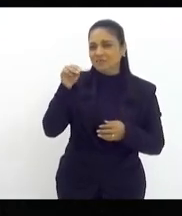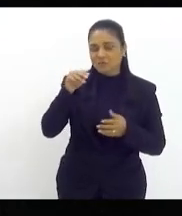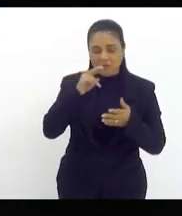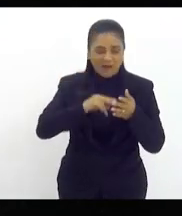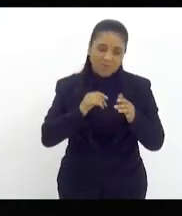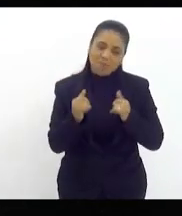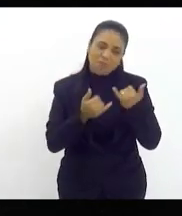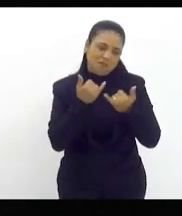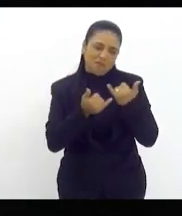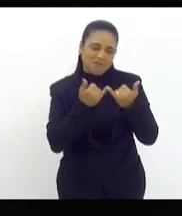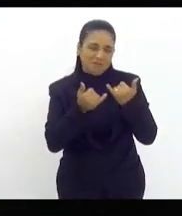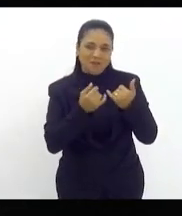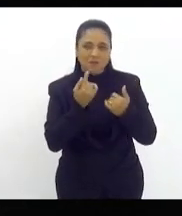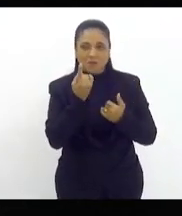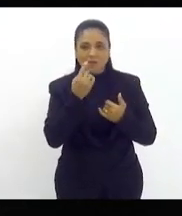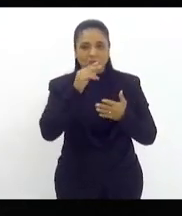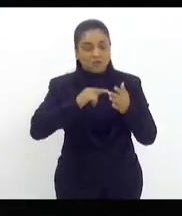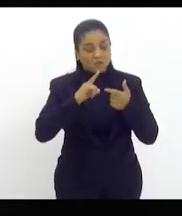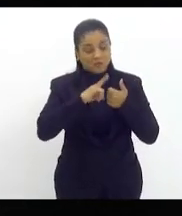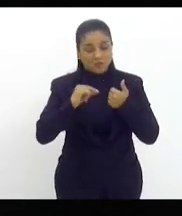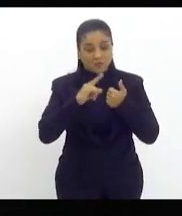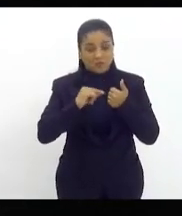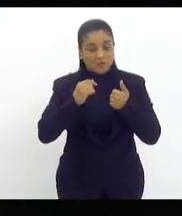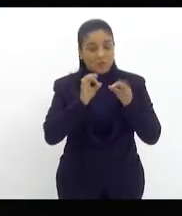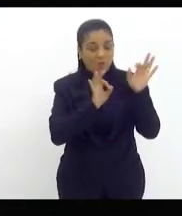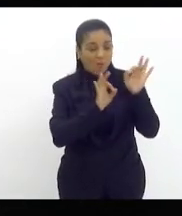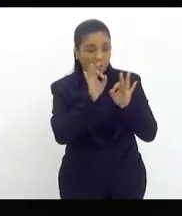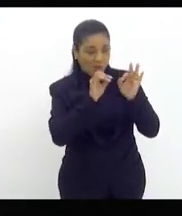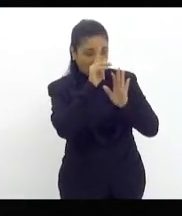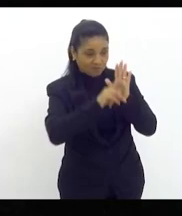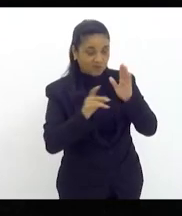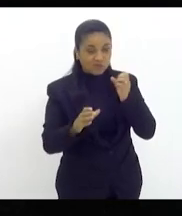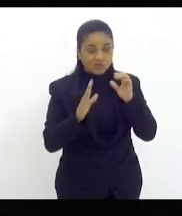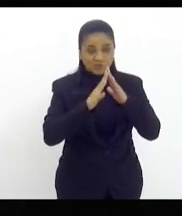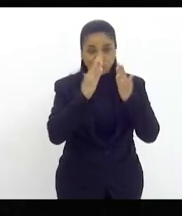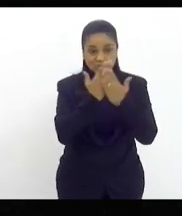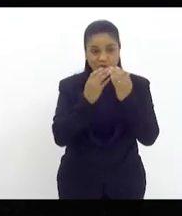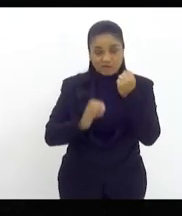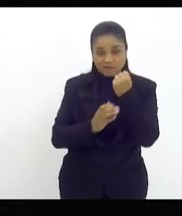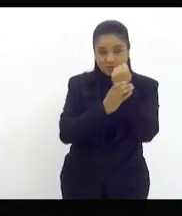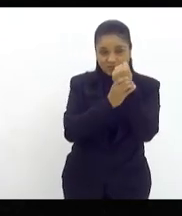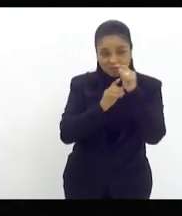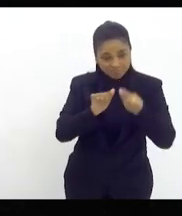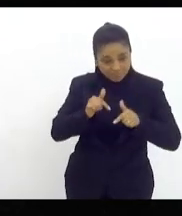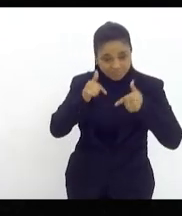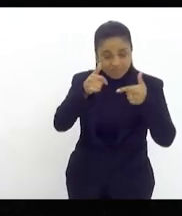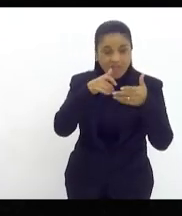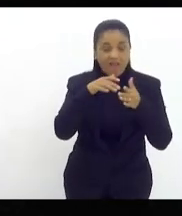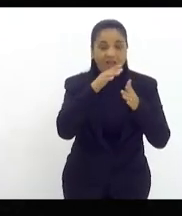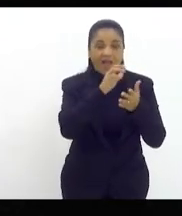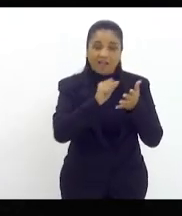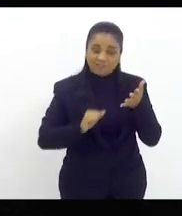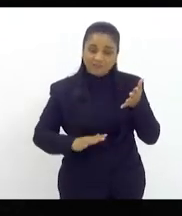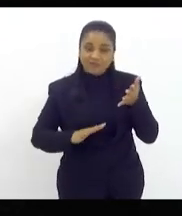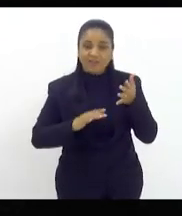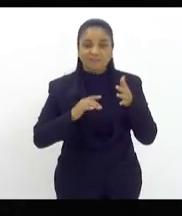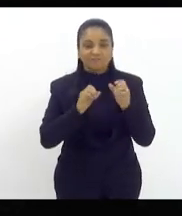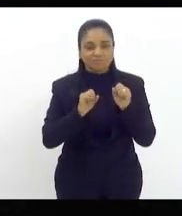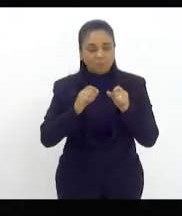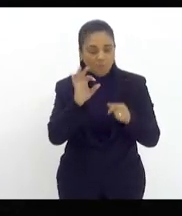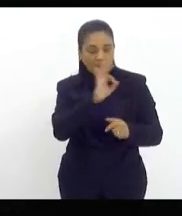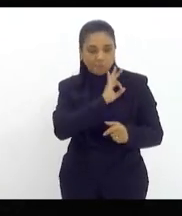estou brincando presidente artigo segundo o programa escola segura consiste na execução de atividades de policiamento extensivo